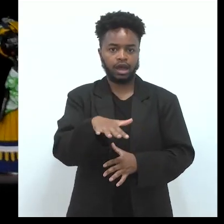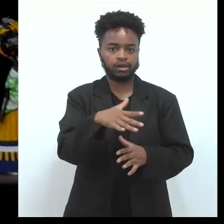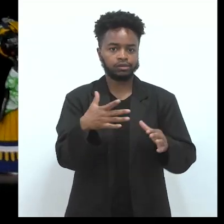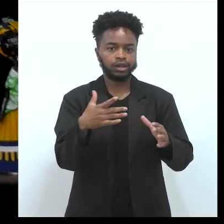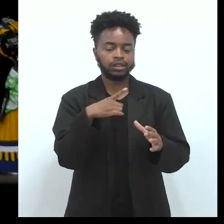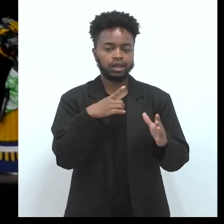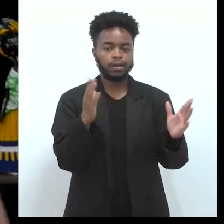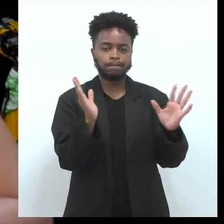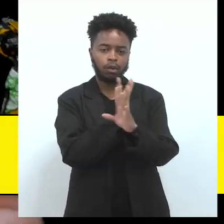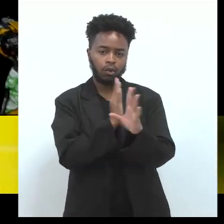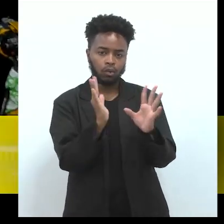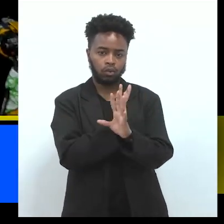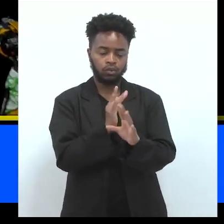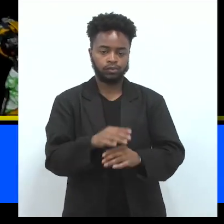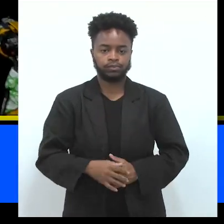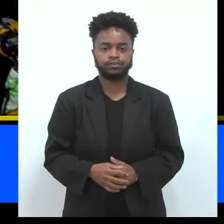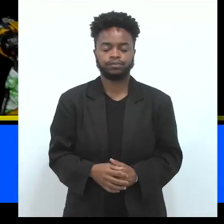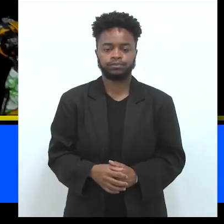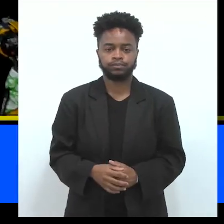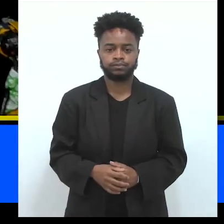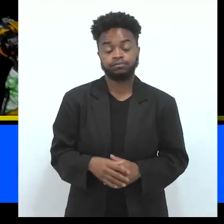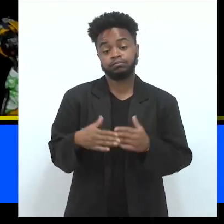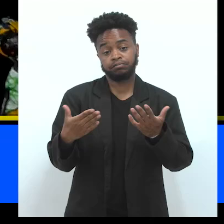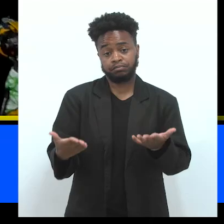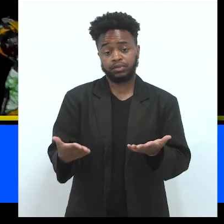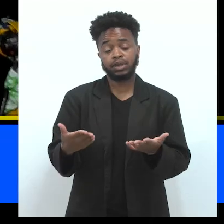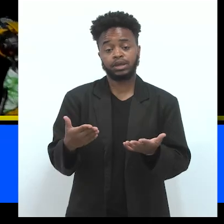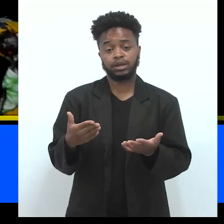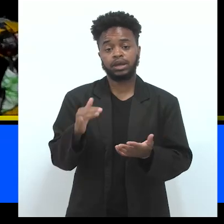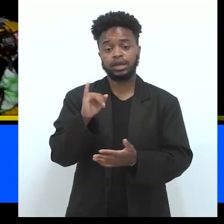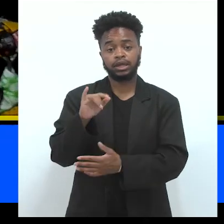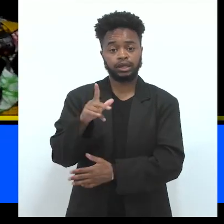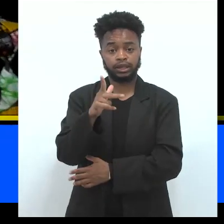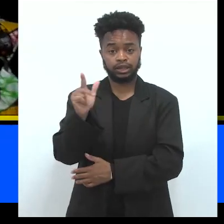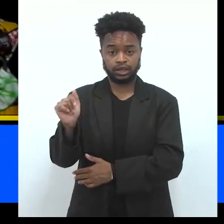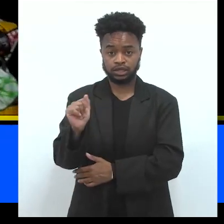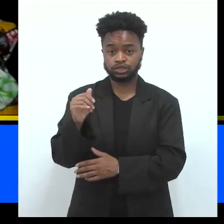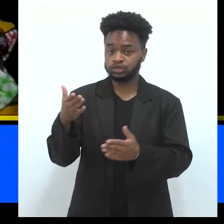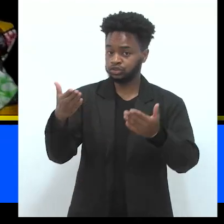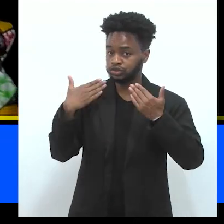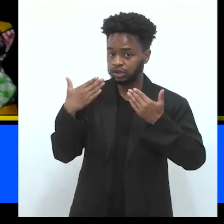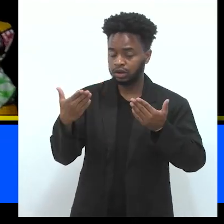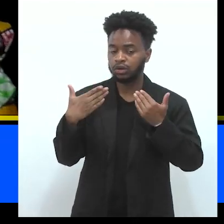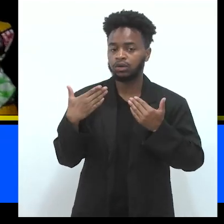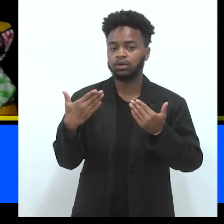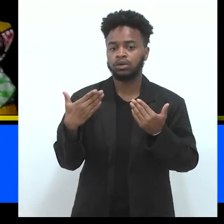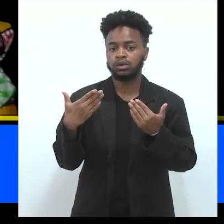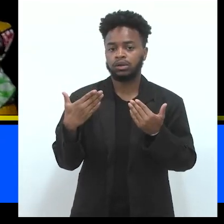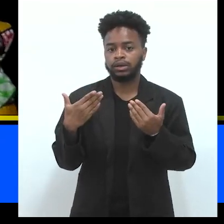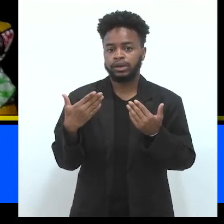da zona urbana do Rio de Janeiro, por exemplo. Uhum. Esse fenômeno de ilha de calor, ele